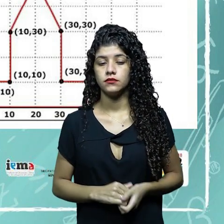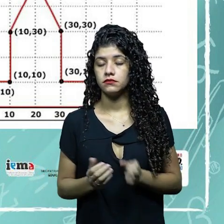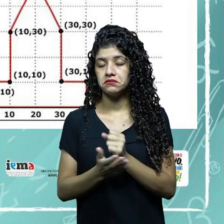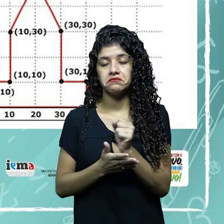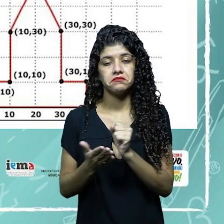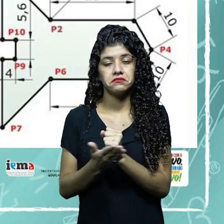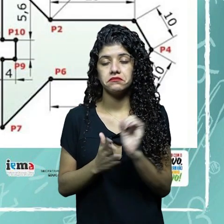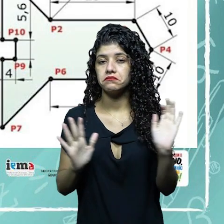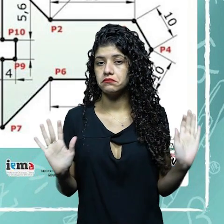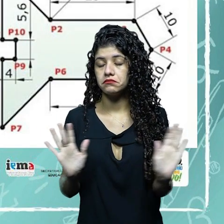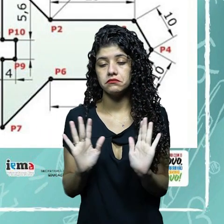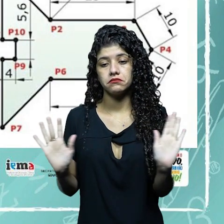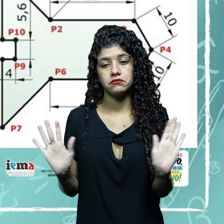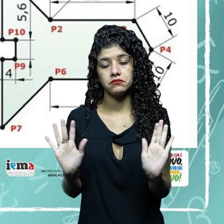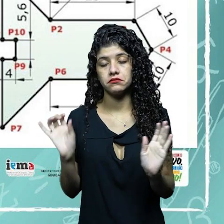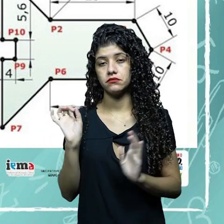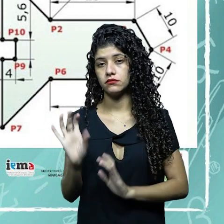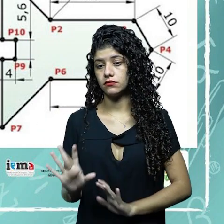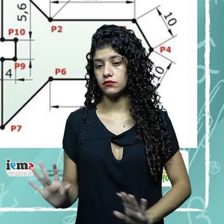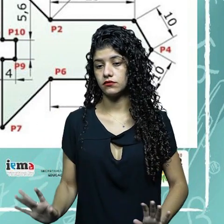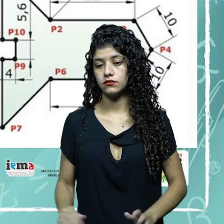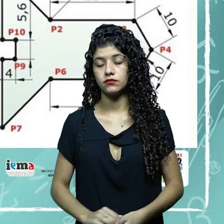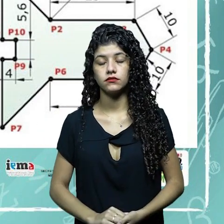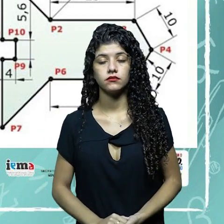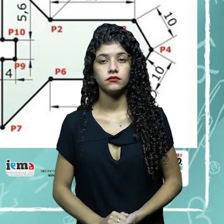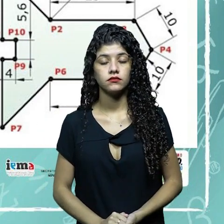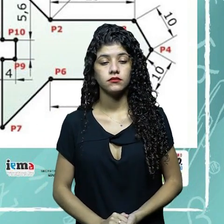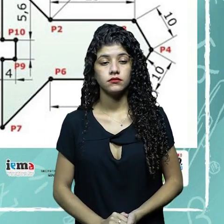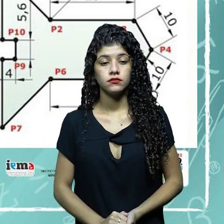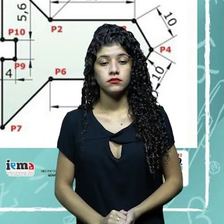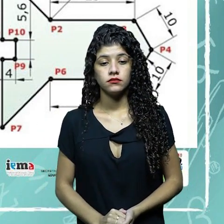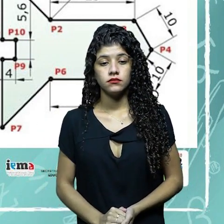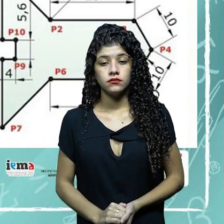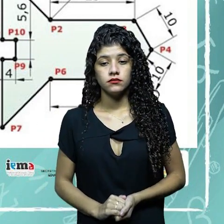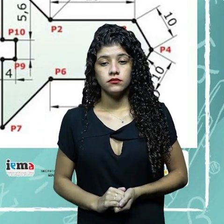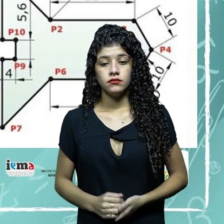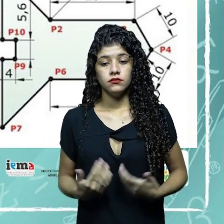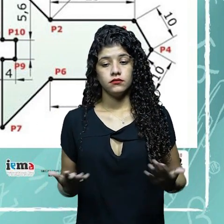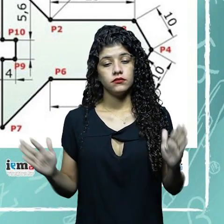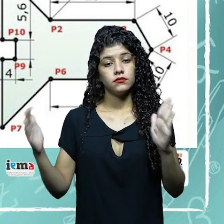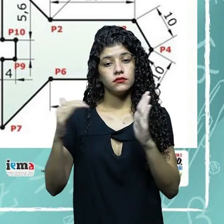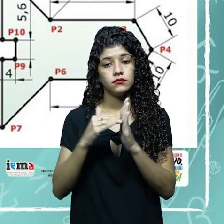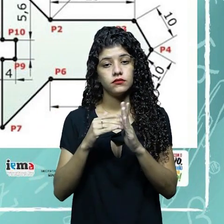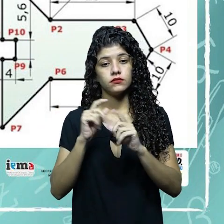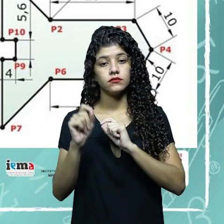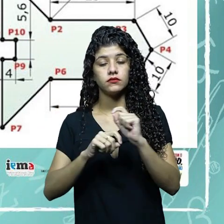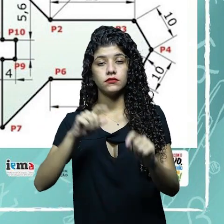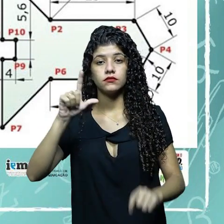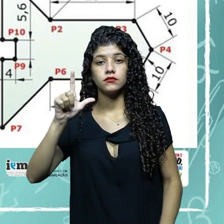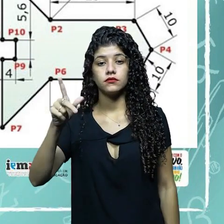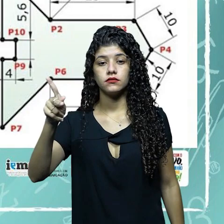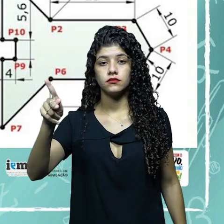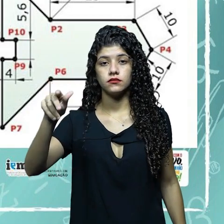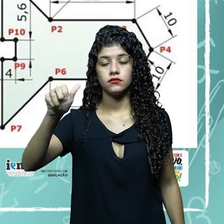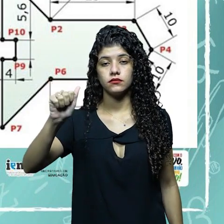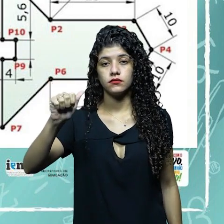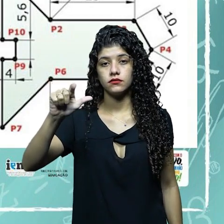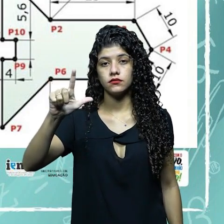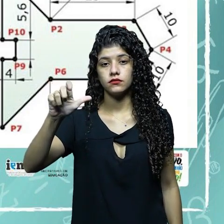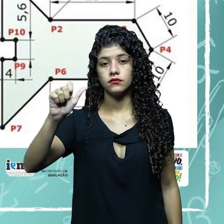tá, gente? E a última coordenada é a coordenada